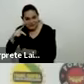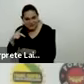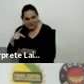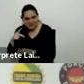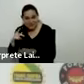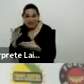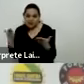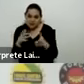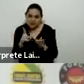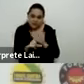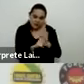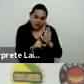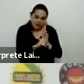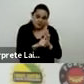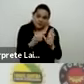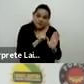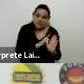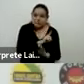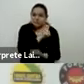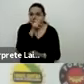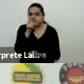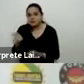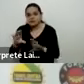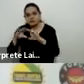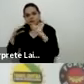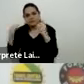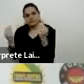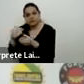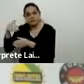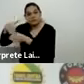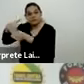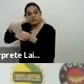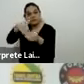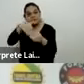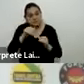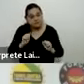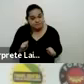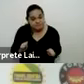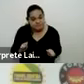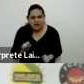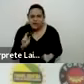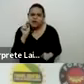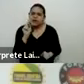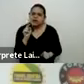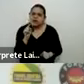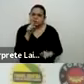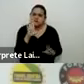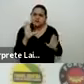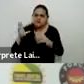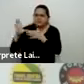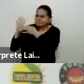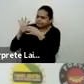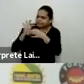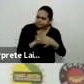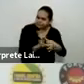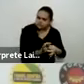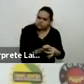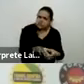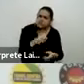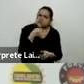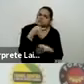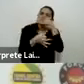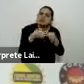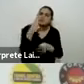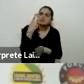precisa voltar para o Congresso. Qual é a tua expectativa, juntando toda essa conjuntura? Você acha